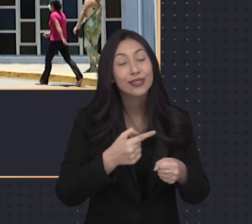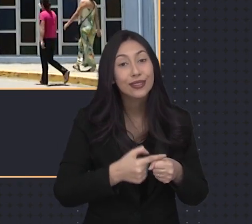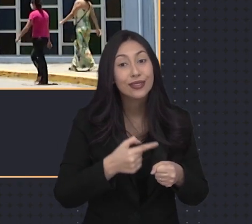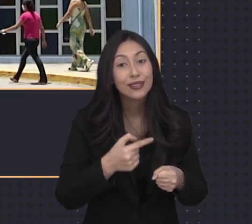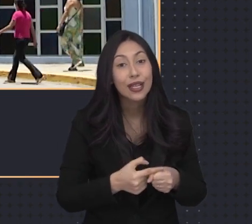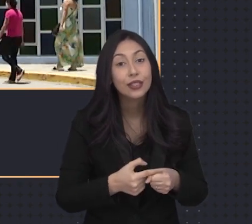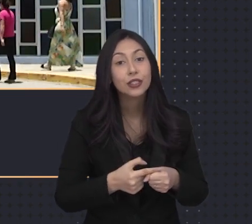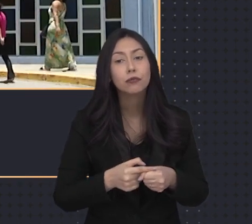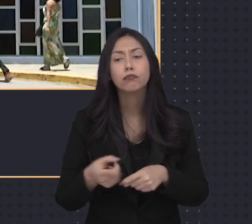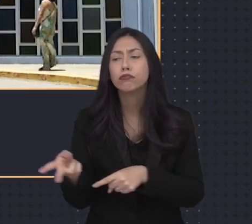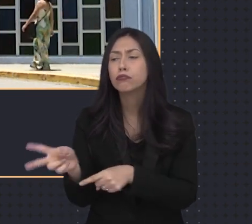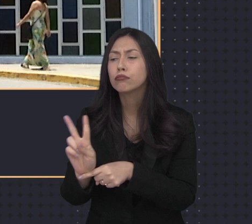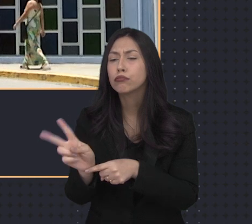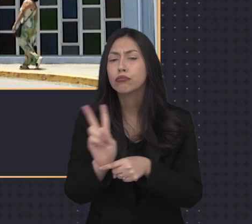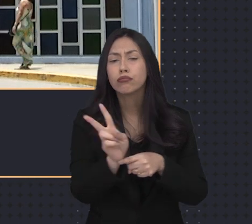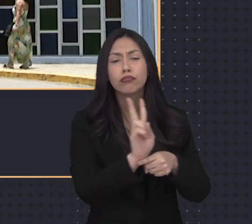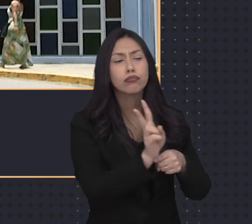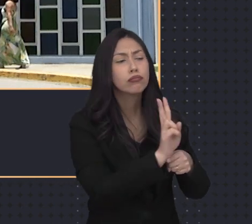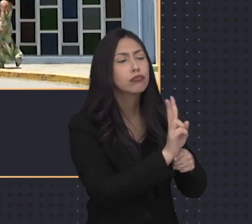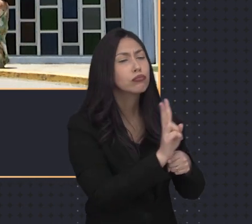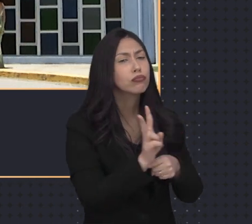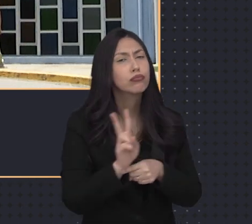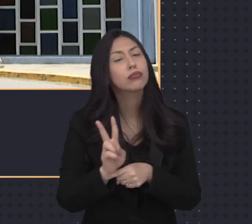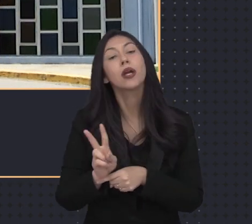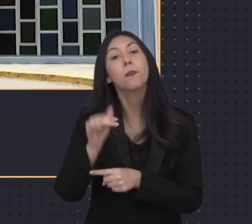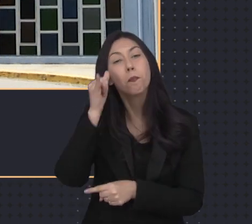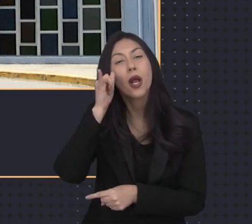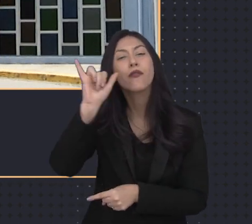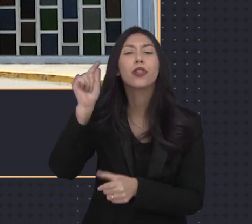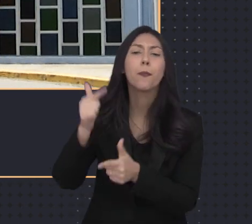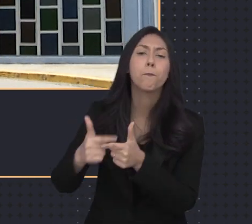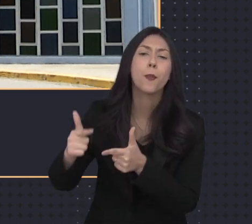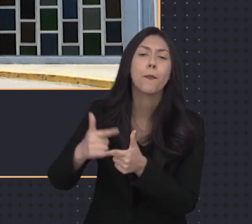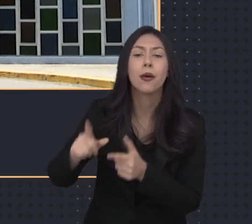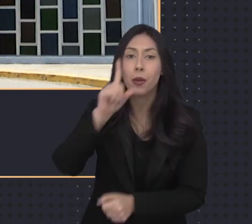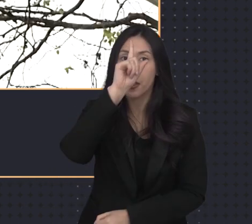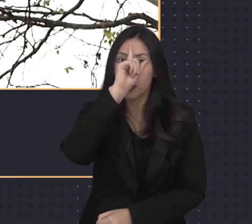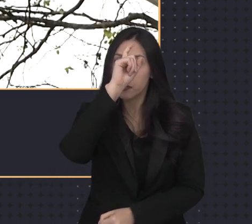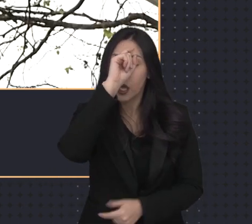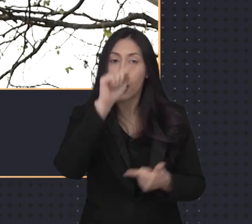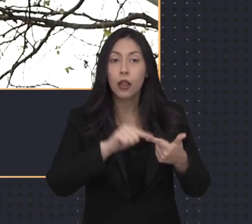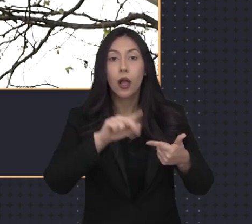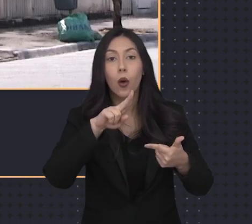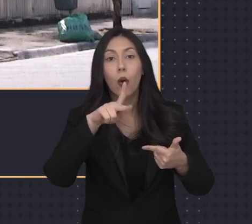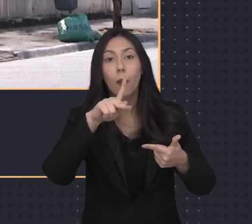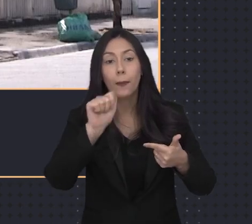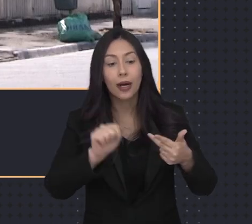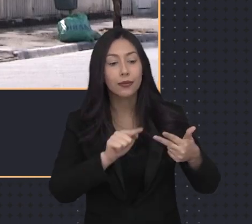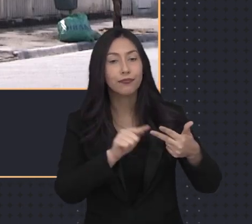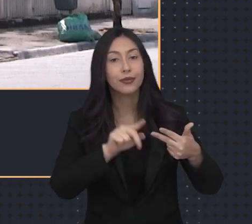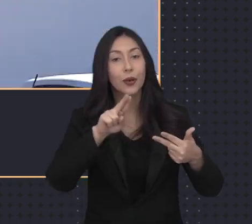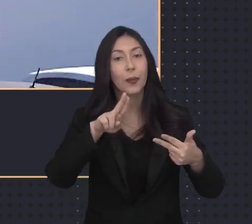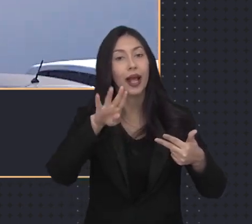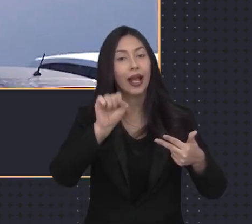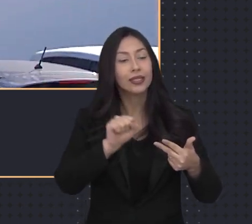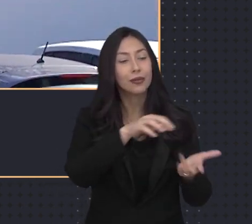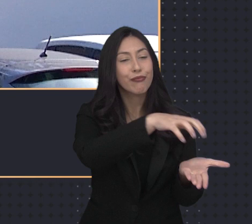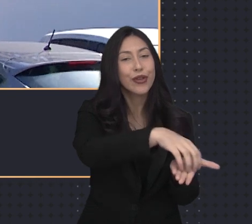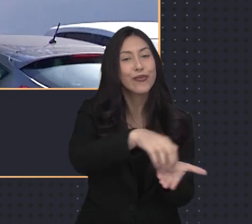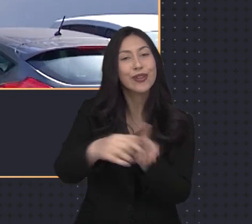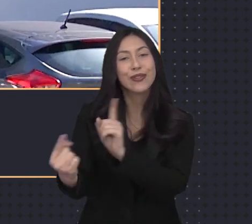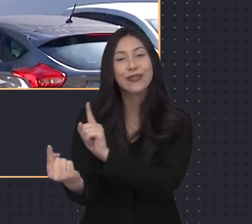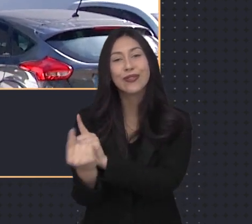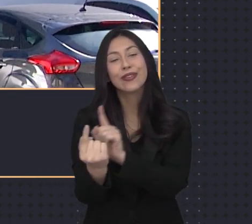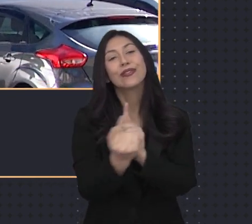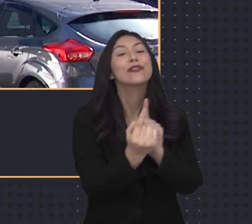a realizarem ações e vistorias preventivas em hospitais, UPAs, UBSs e outros